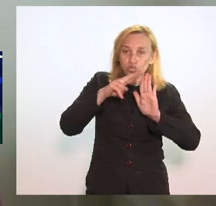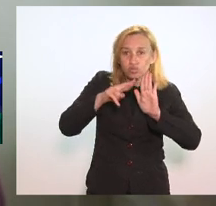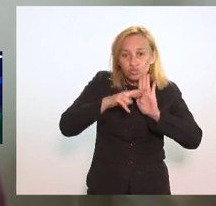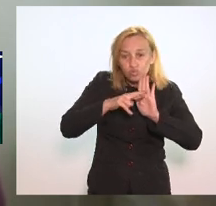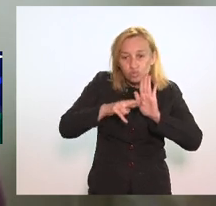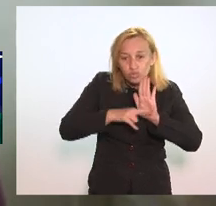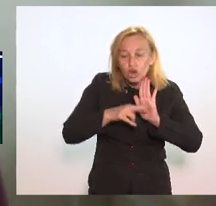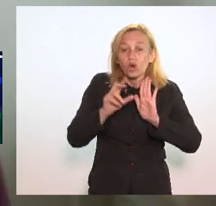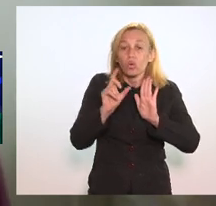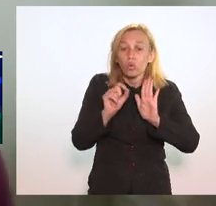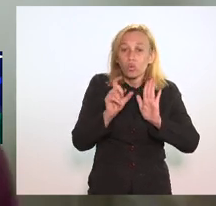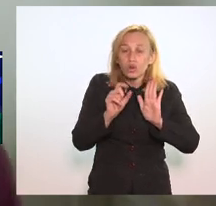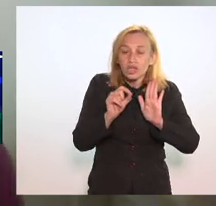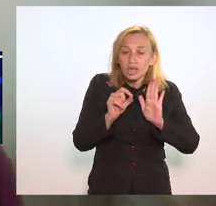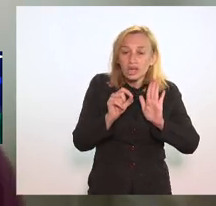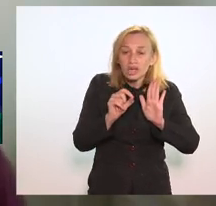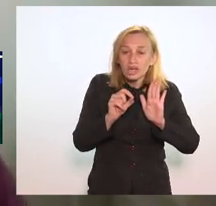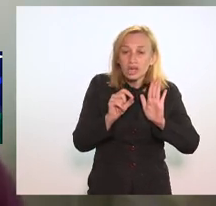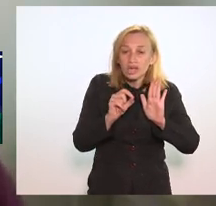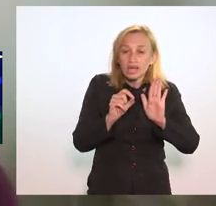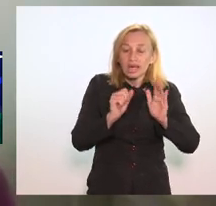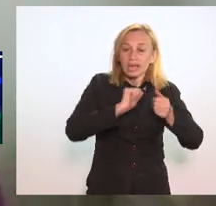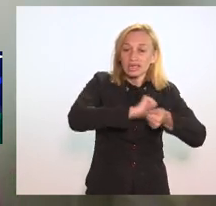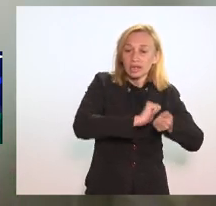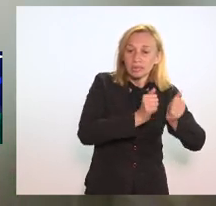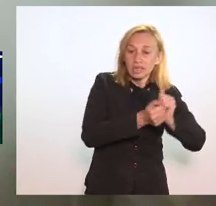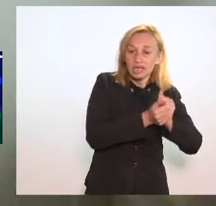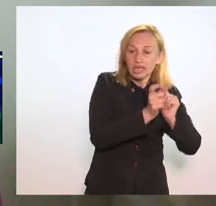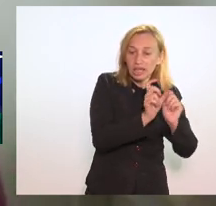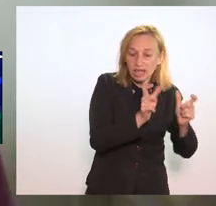e o que cabe a cada poder